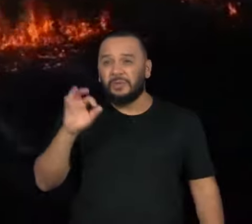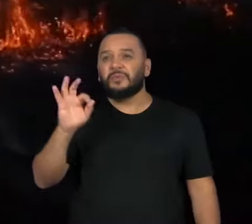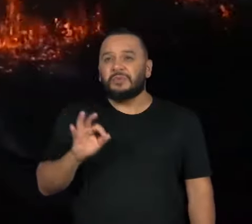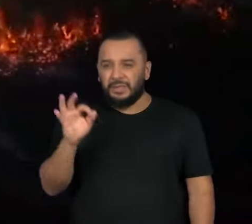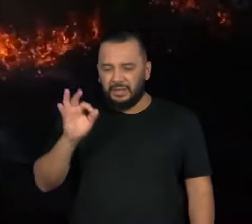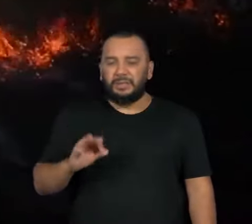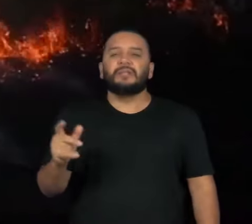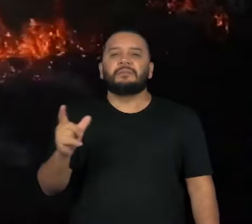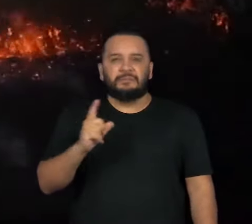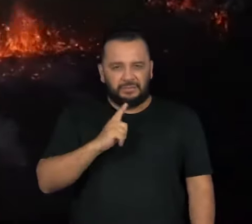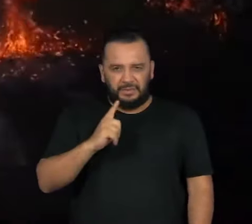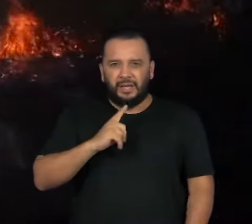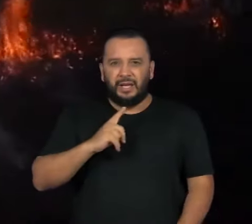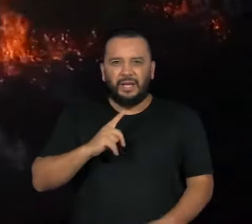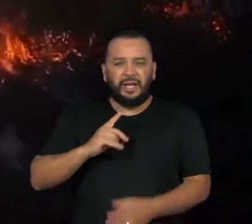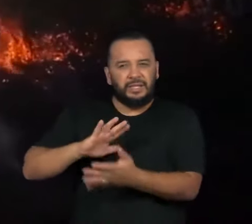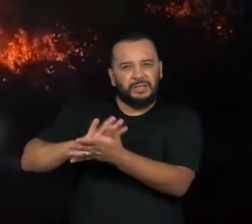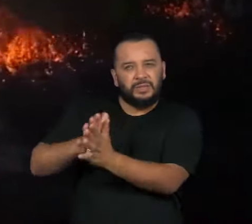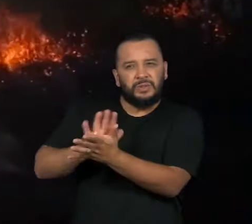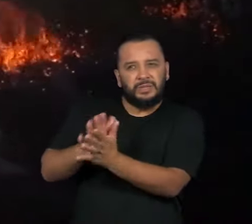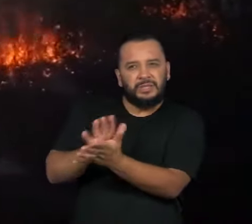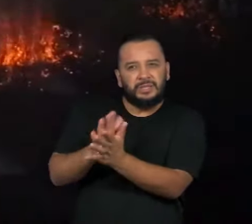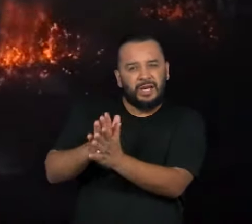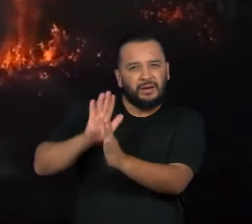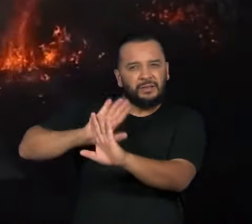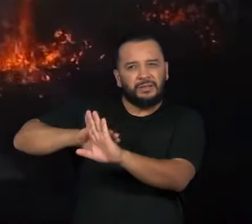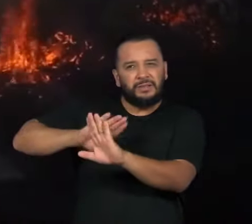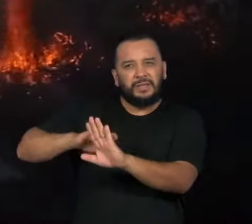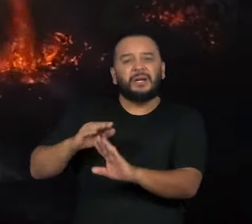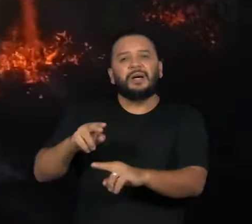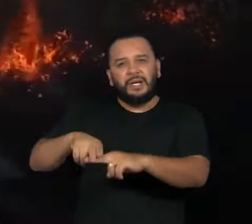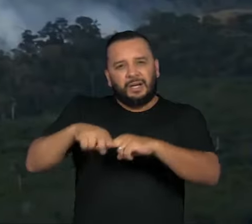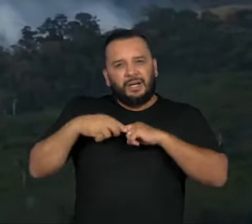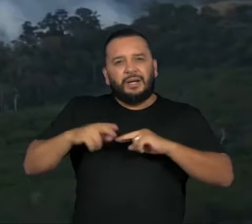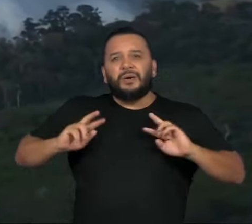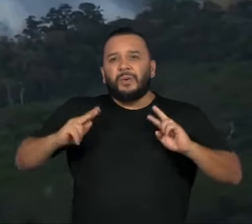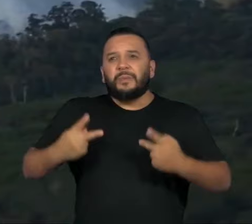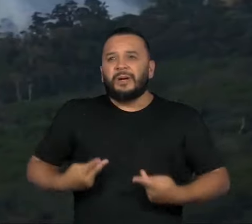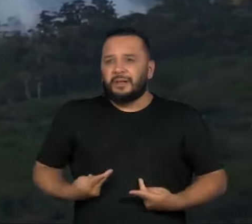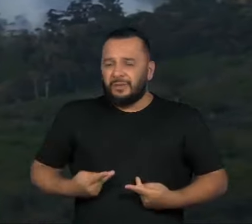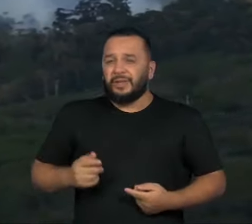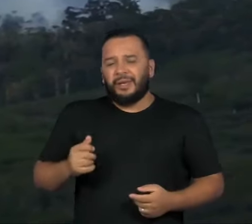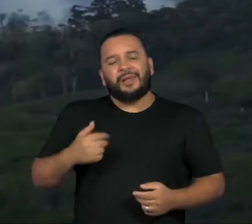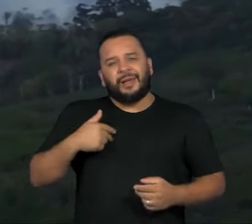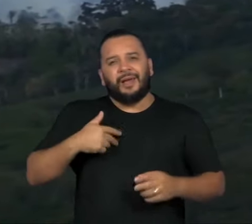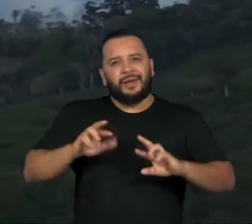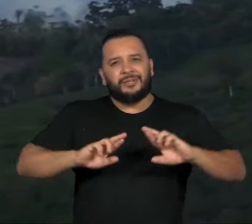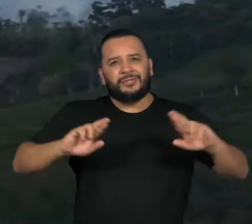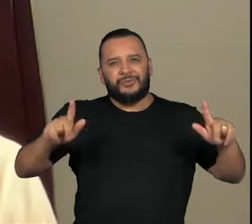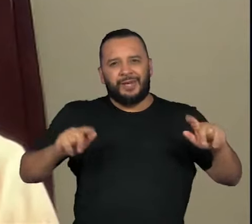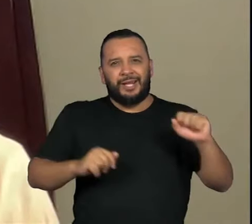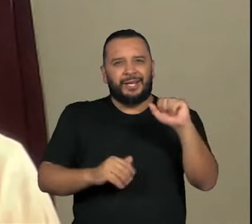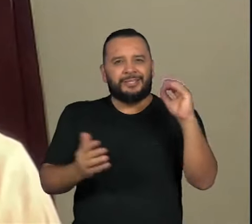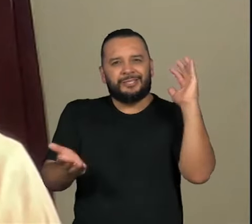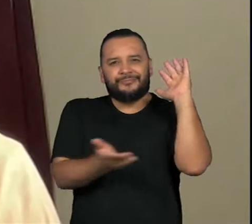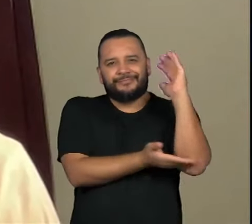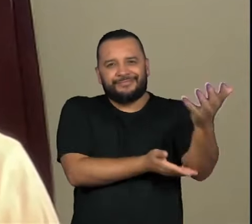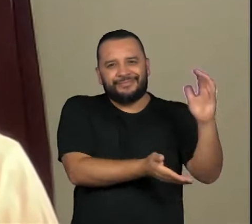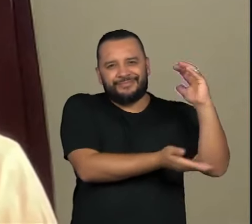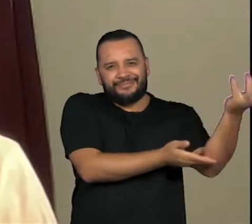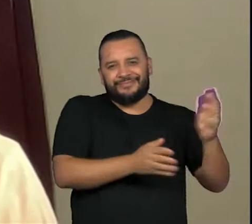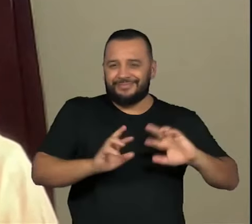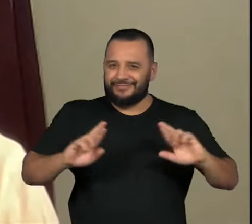sofrem algum tipo de degradação causada por atividades humanas, que é diferente do desmatamento. No